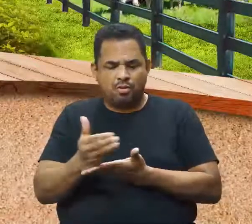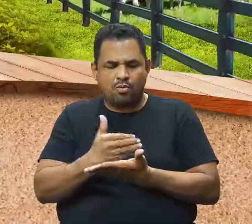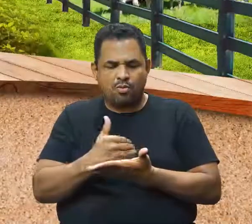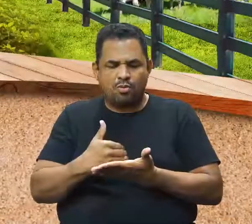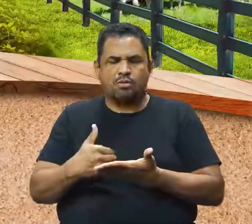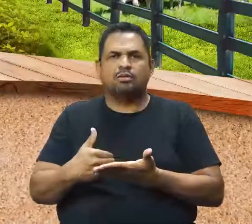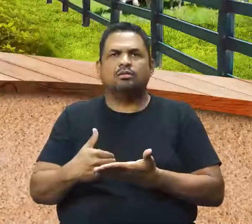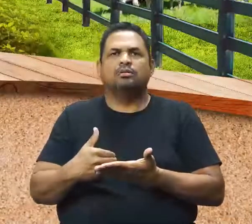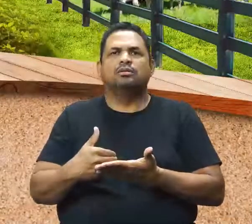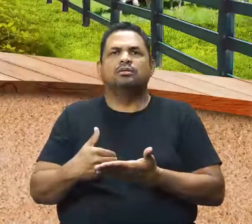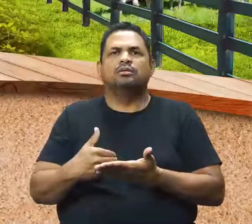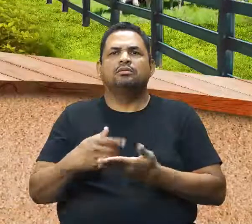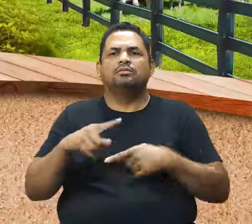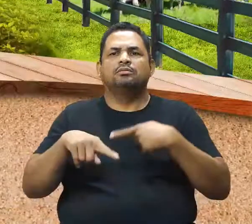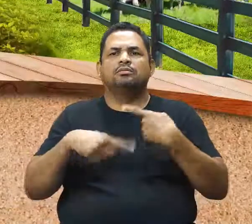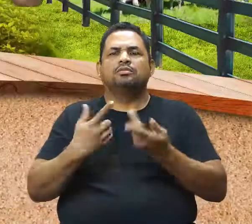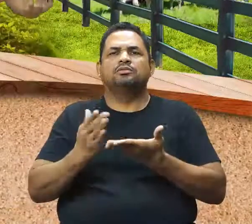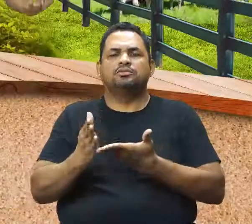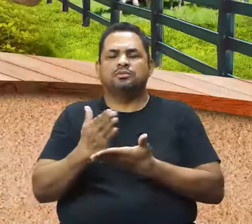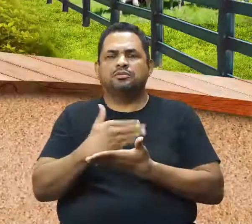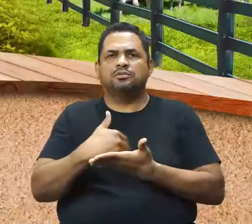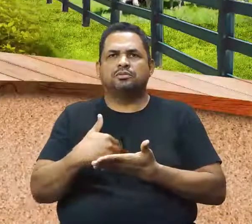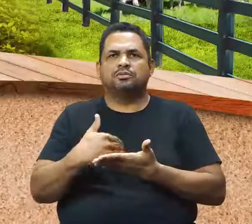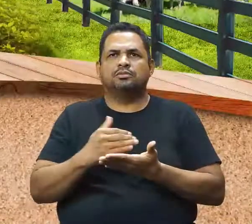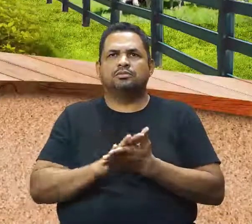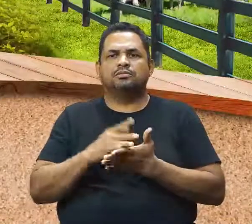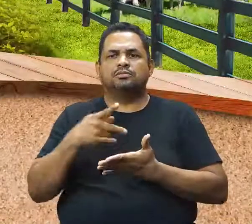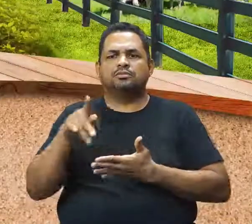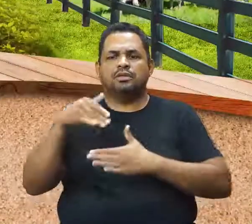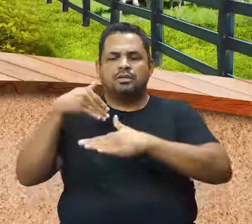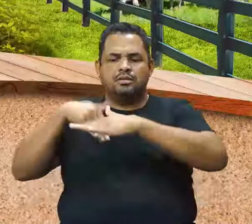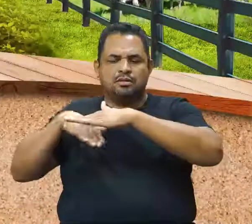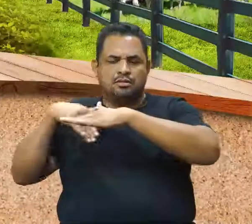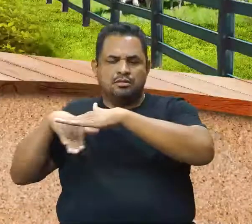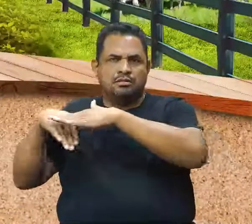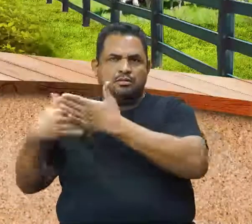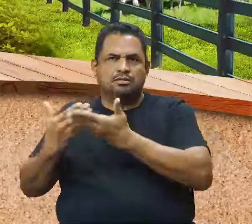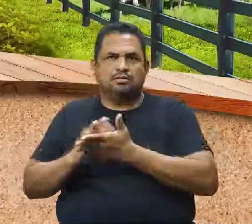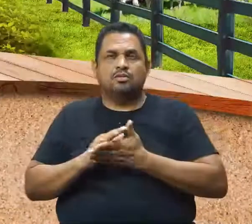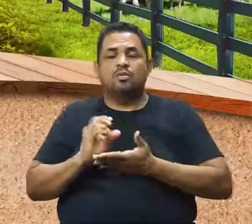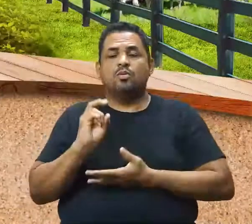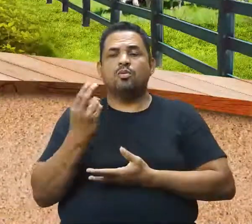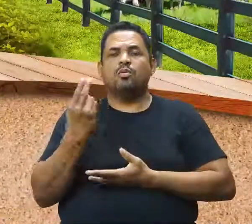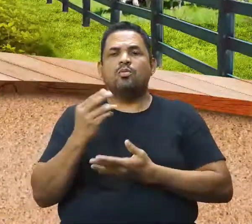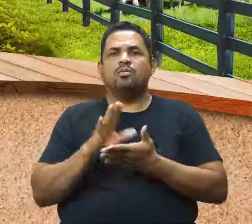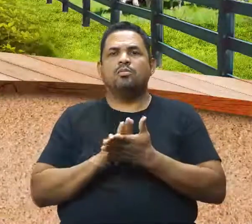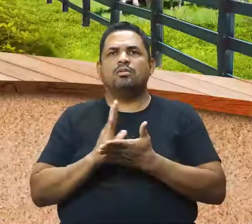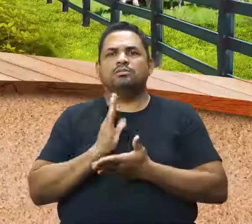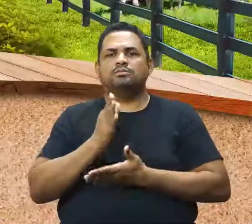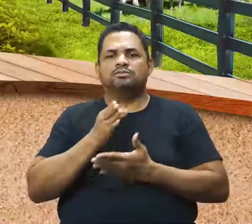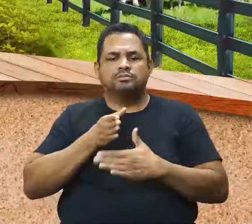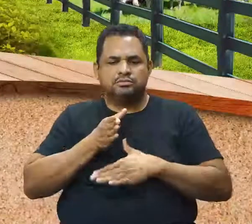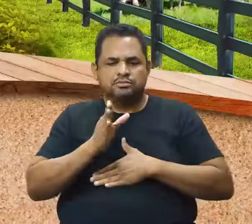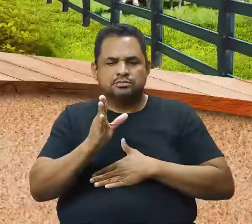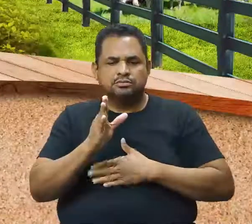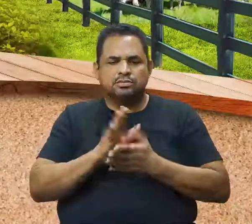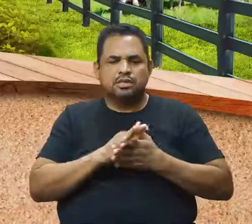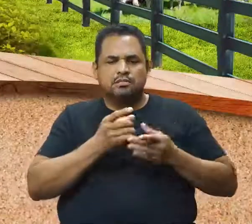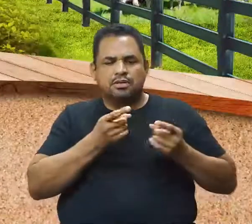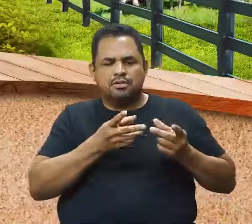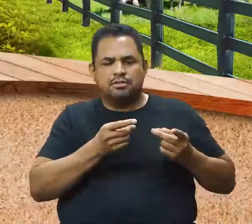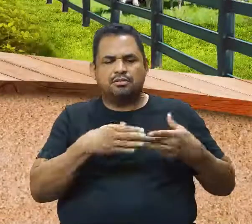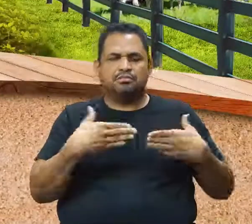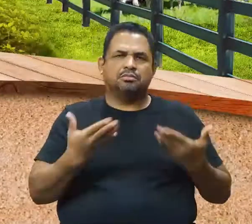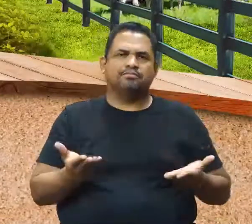depois de colher, para armazená-lo ou para já direcionar ao mercado, seja